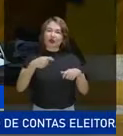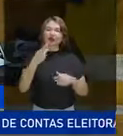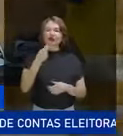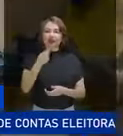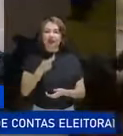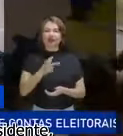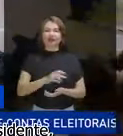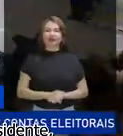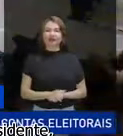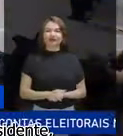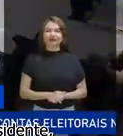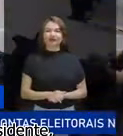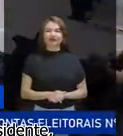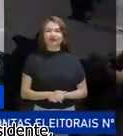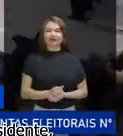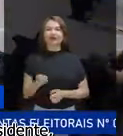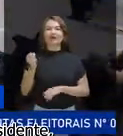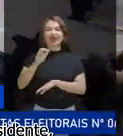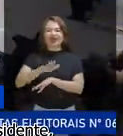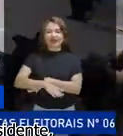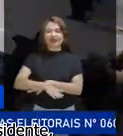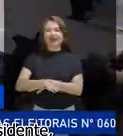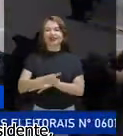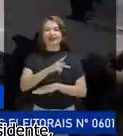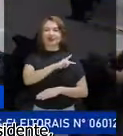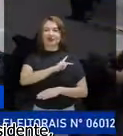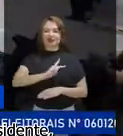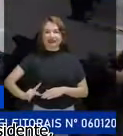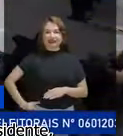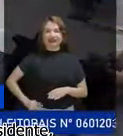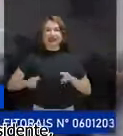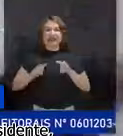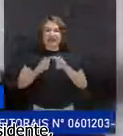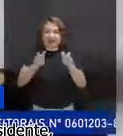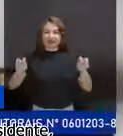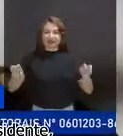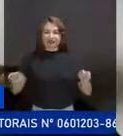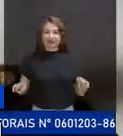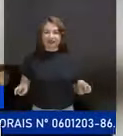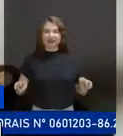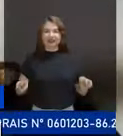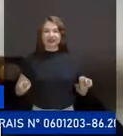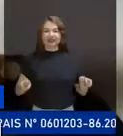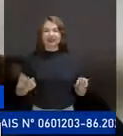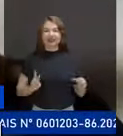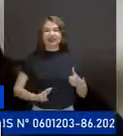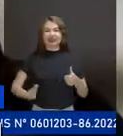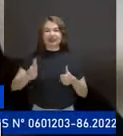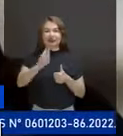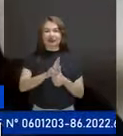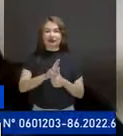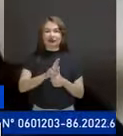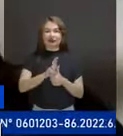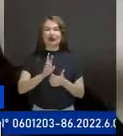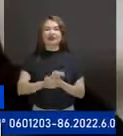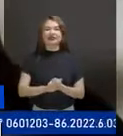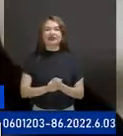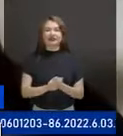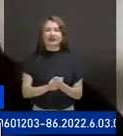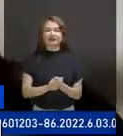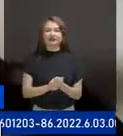palavra. Boa tarde, presidente, eminentes pares, doutora Procuradora Regional